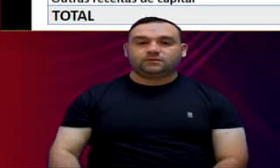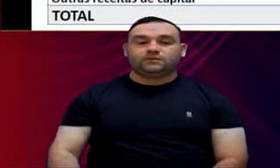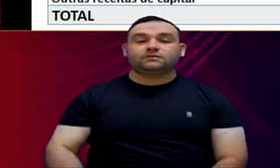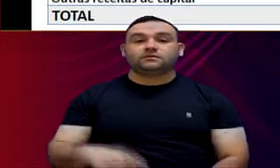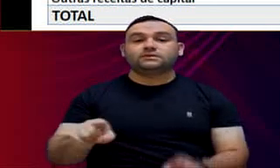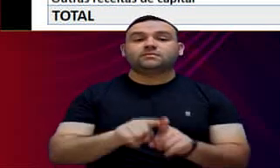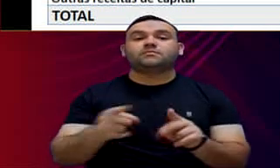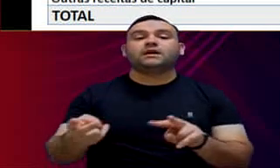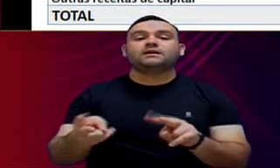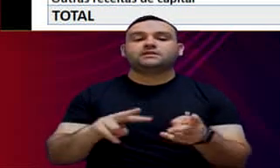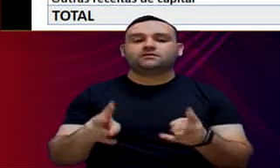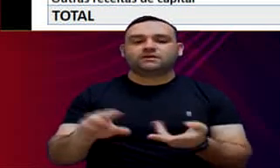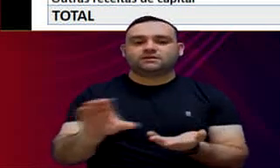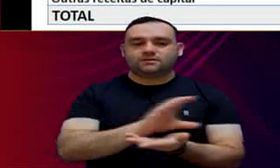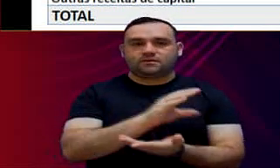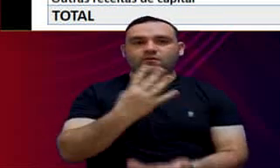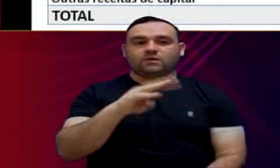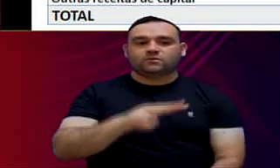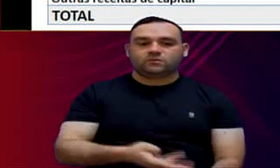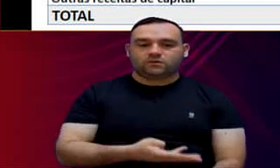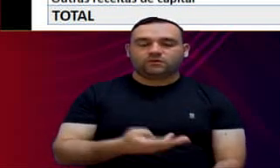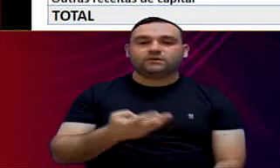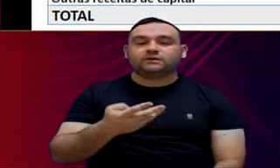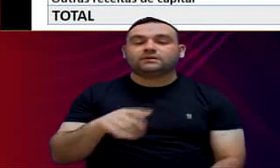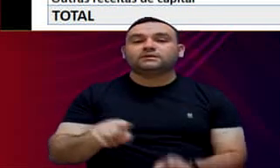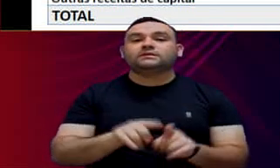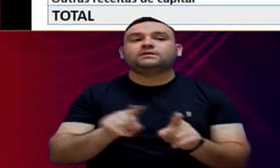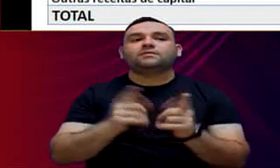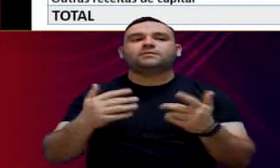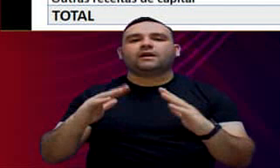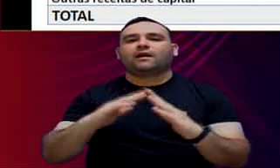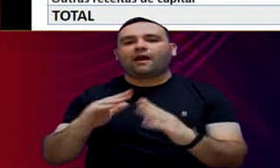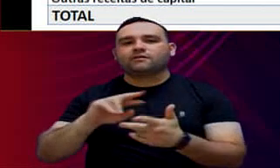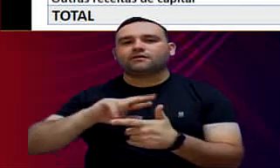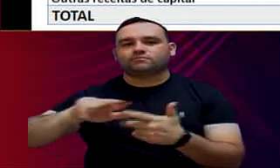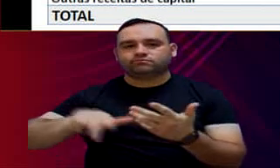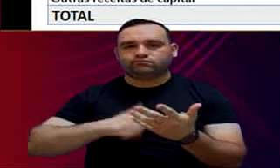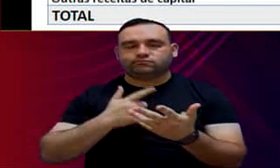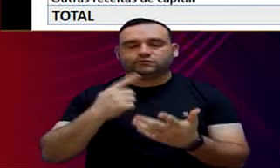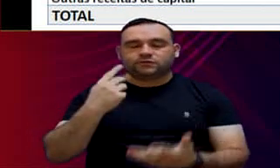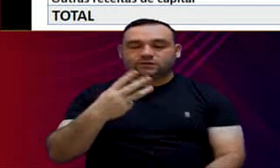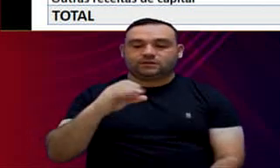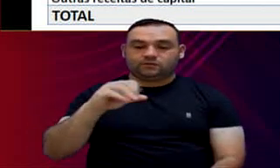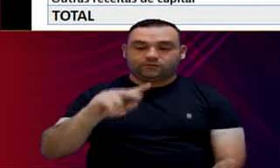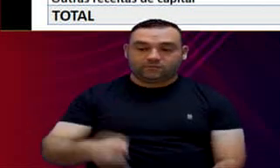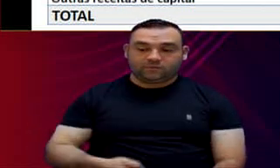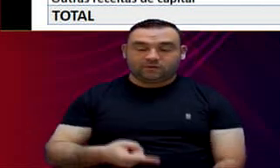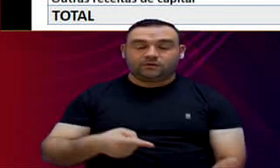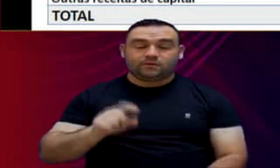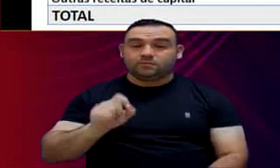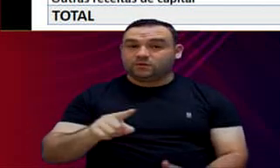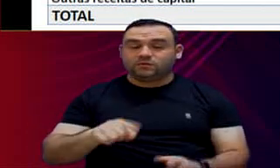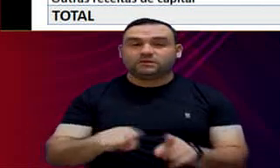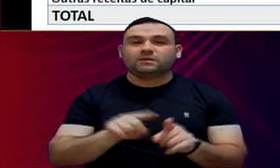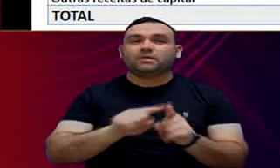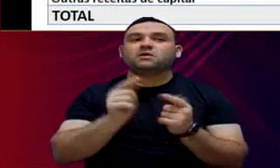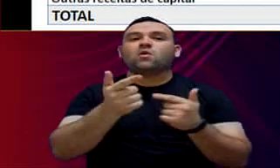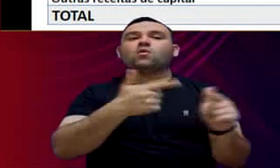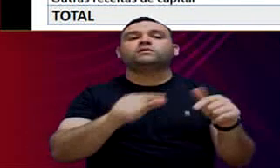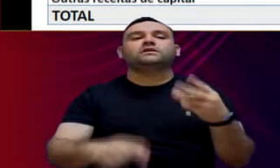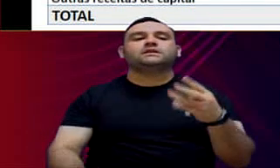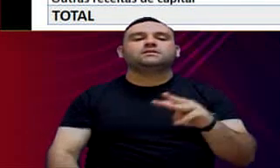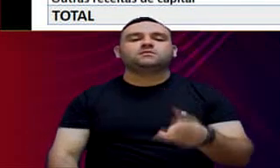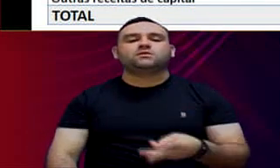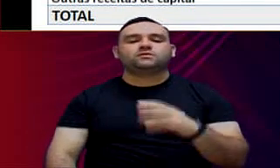transferências de Capital 4 milhões e meio alienação de bens 39 mil e outras receitas e capital 3 milhões